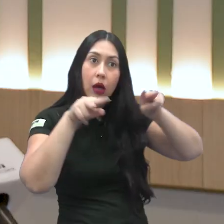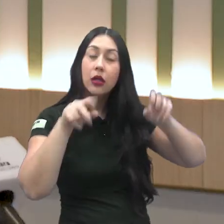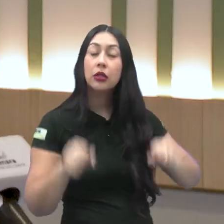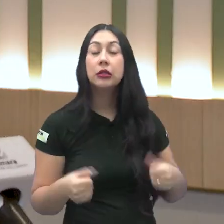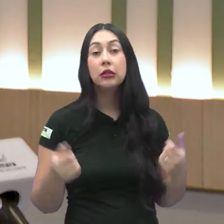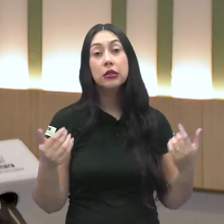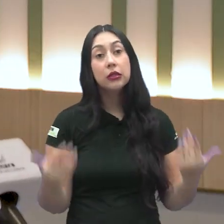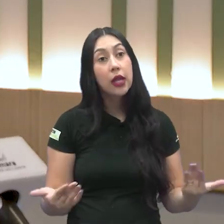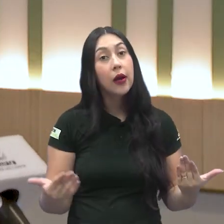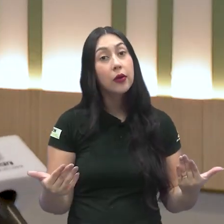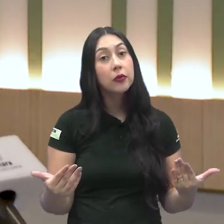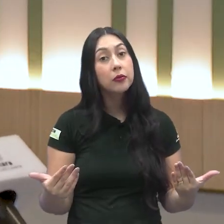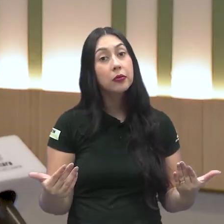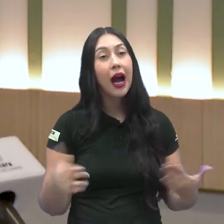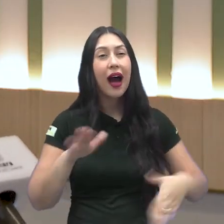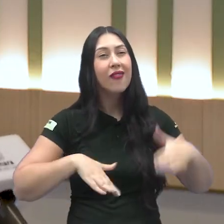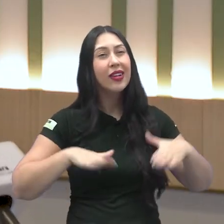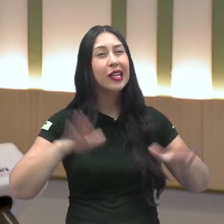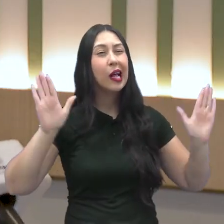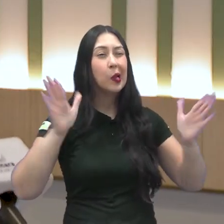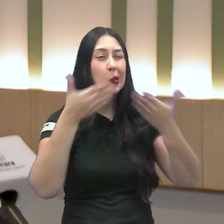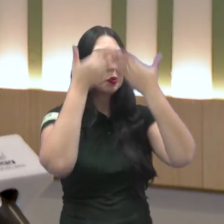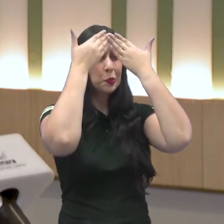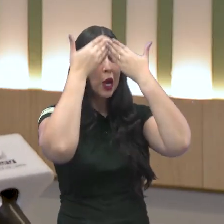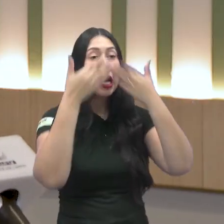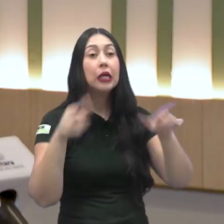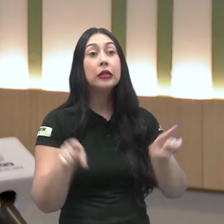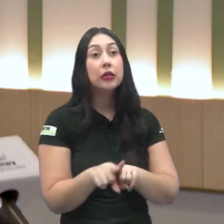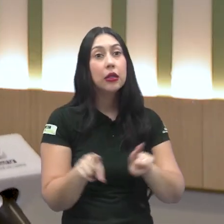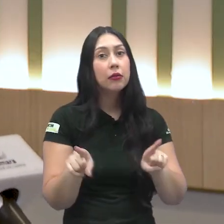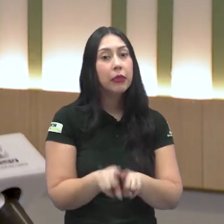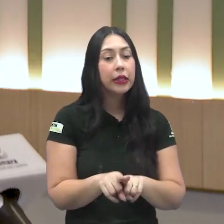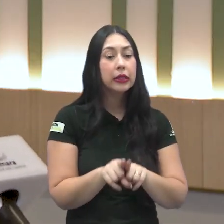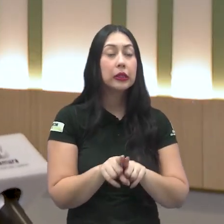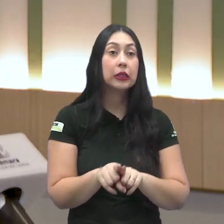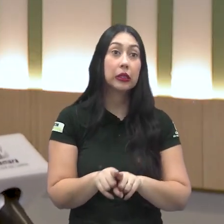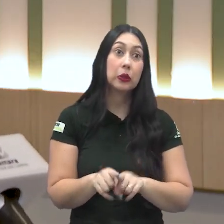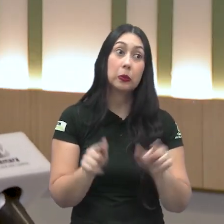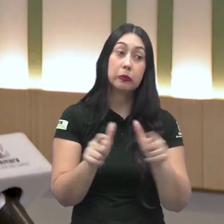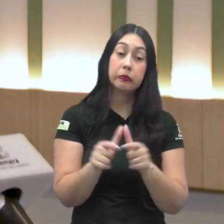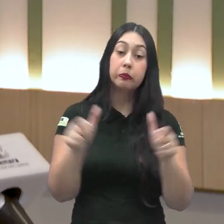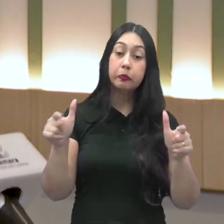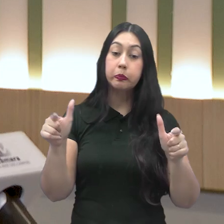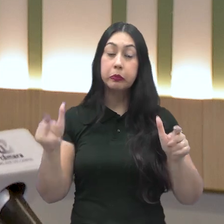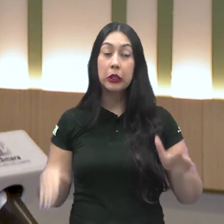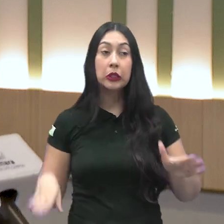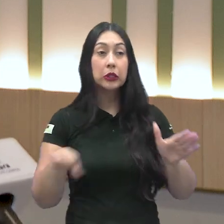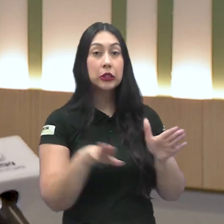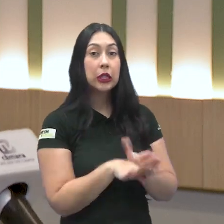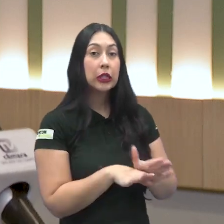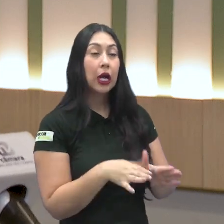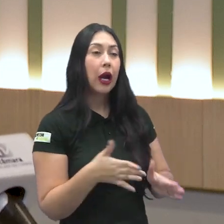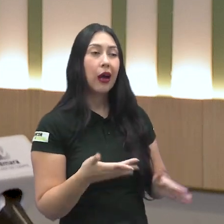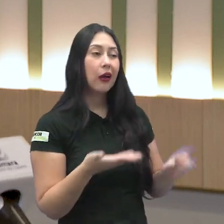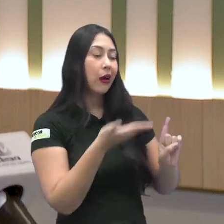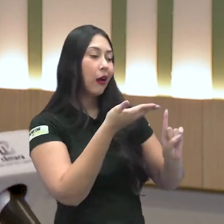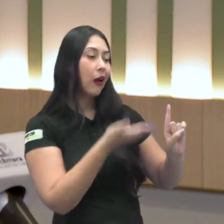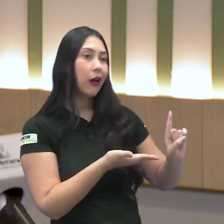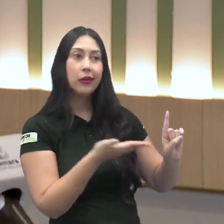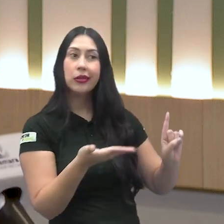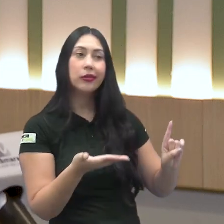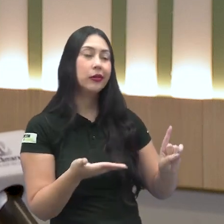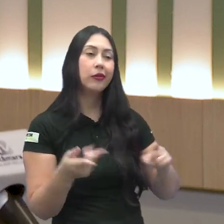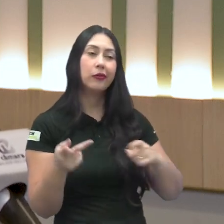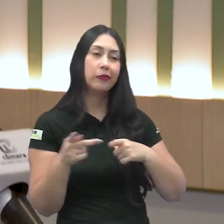enxerga. Então, eu acho que mais por esse mito, alguns também, é muito comum chegar aqui no consultório e